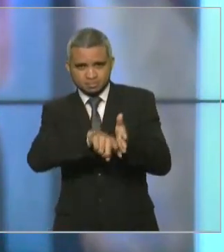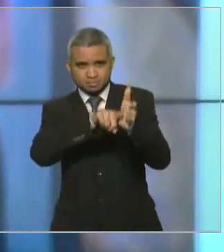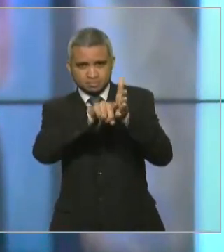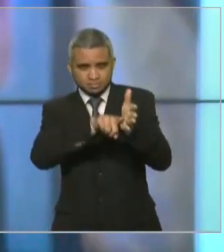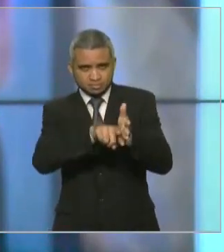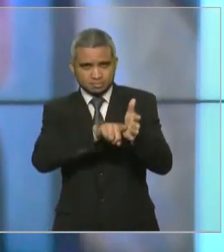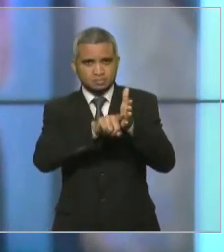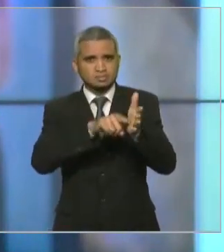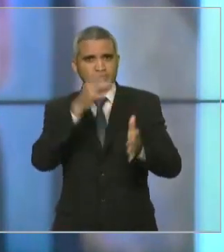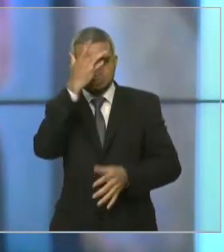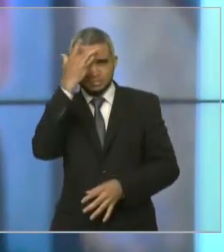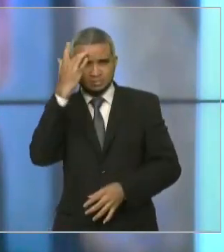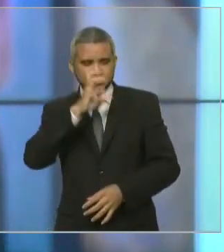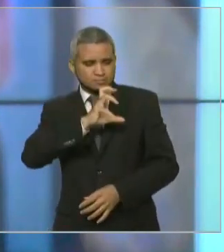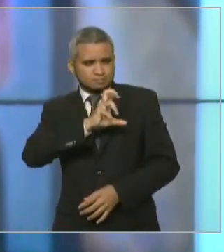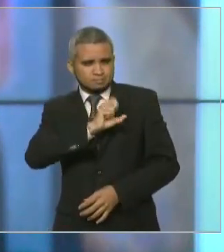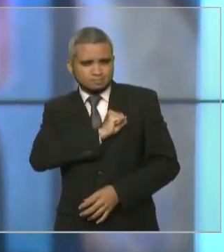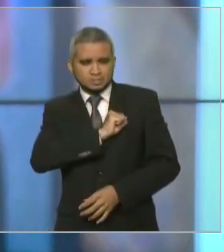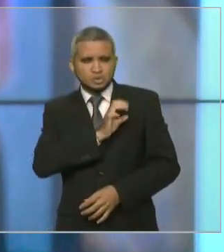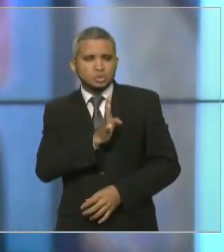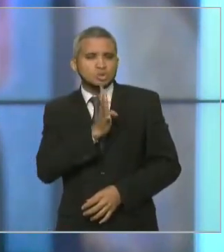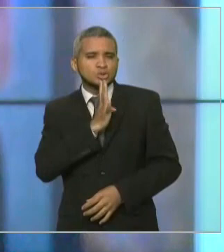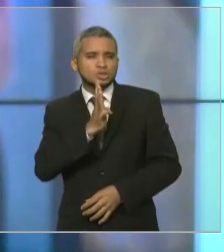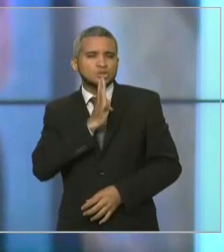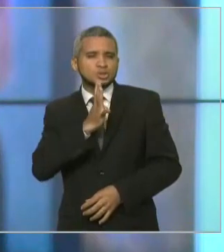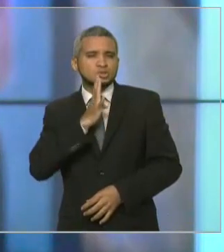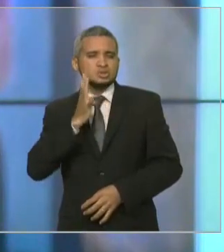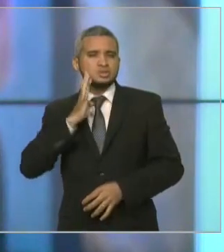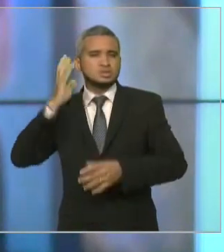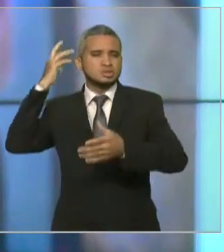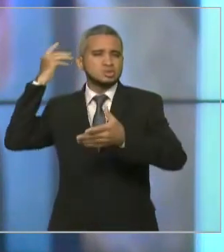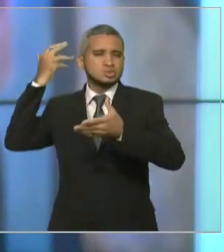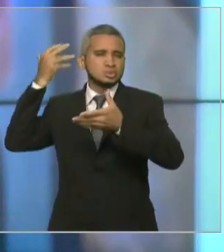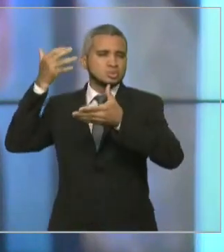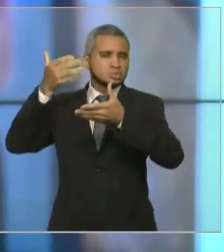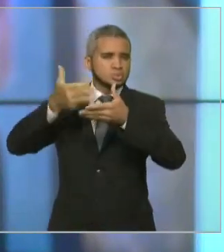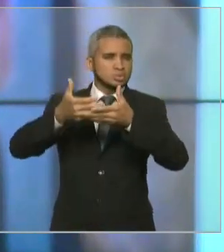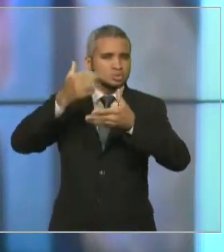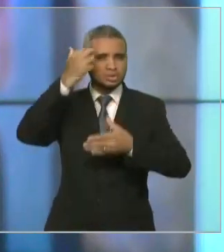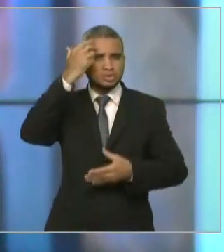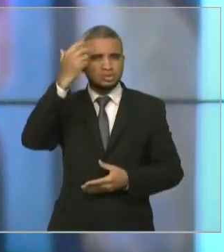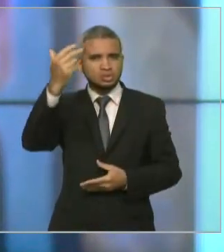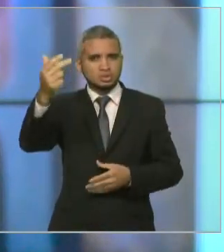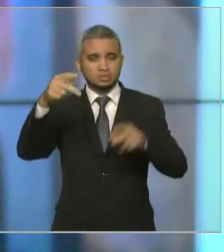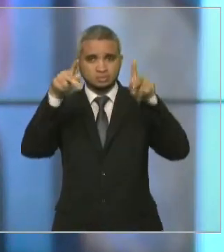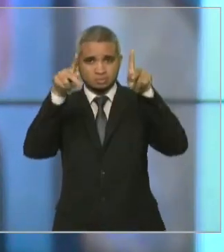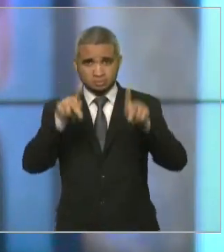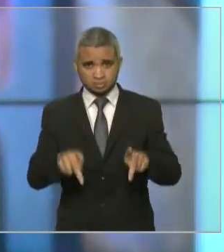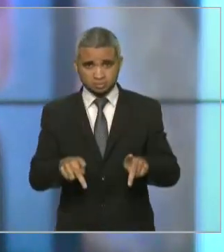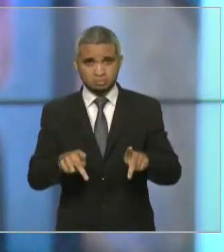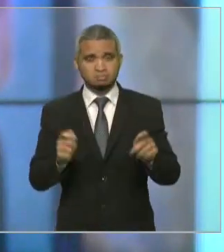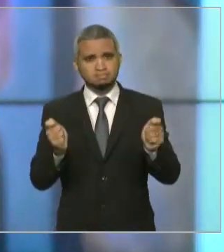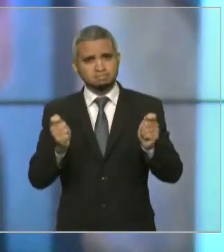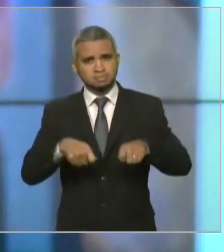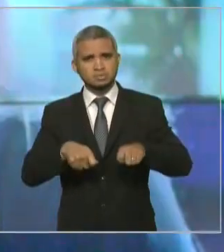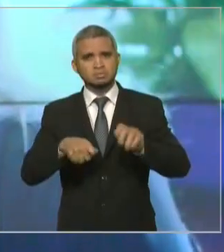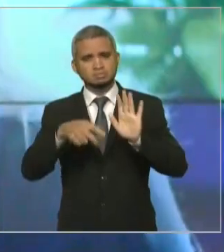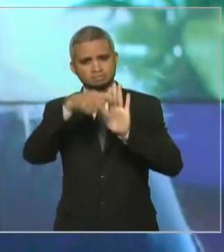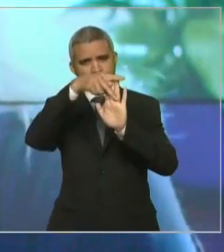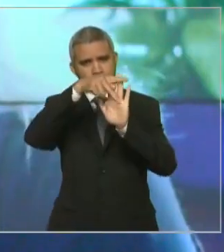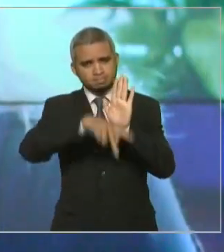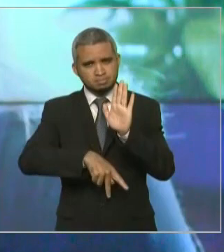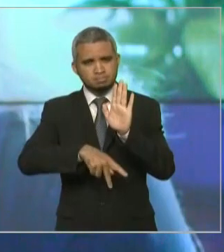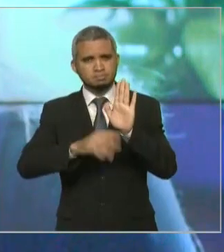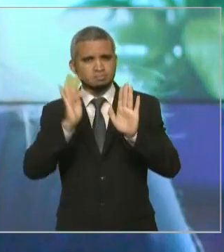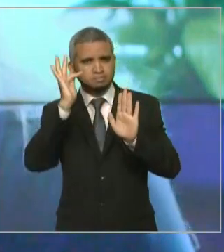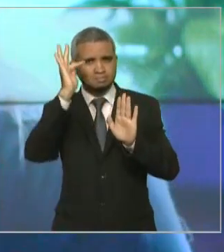amam conhecer o passado e a história de um povo para poder vislumbrar, projetar e planejar o futuro.